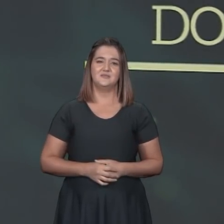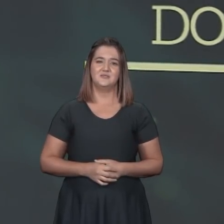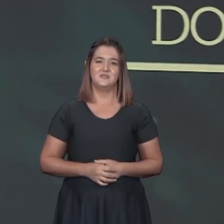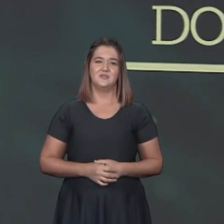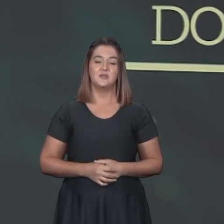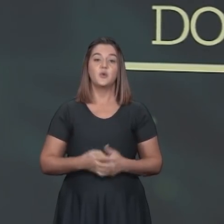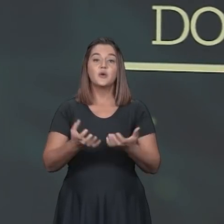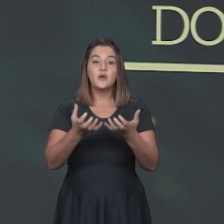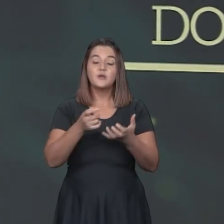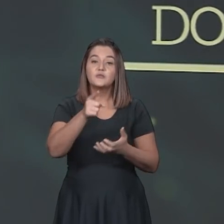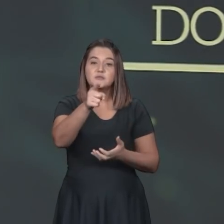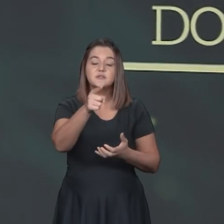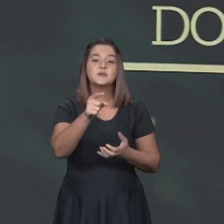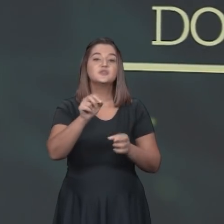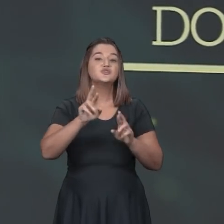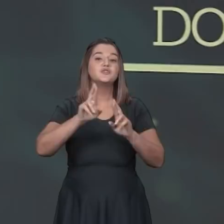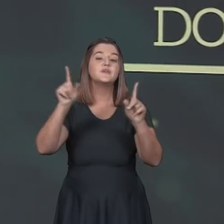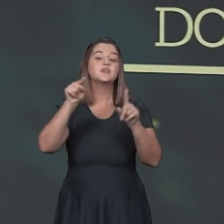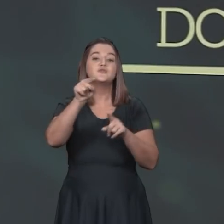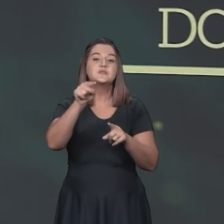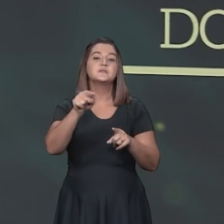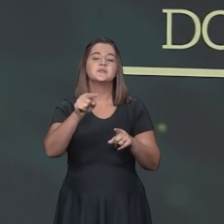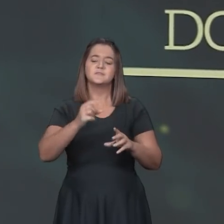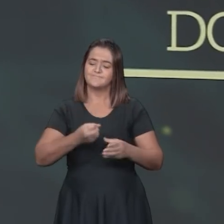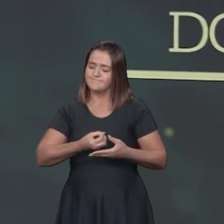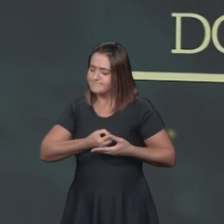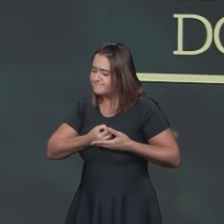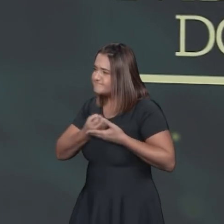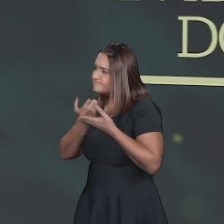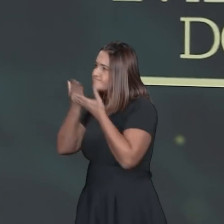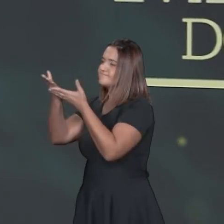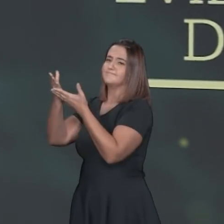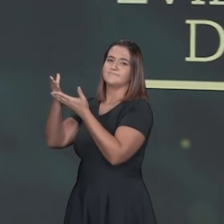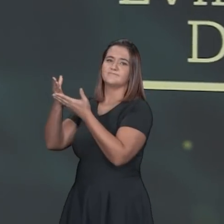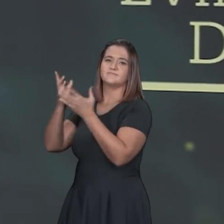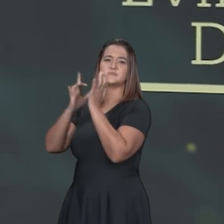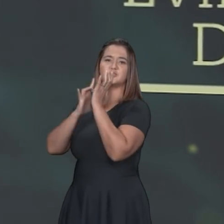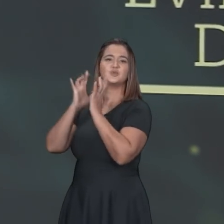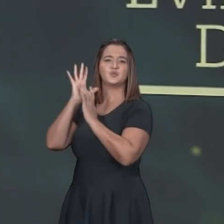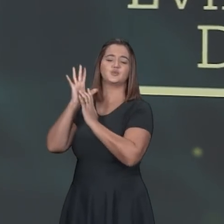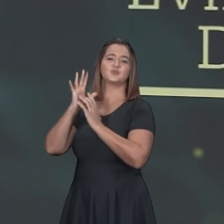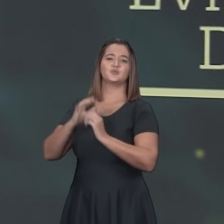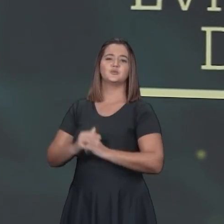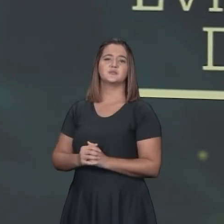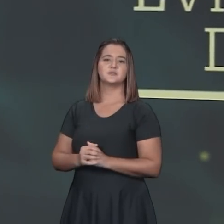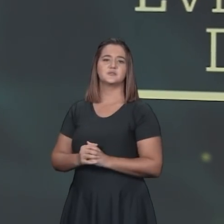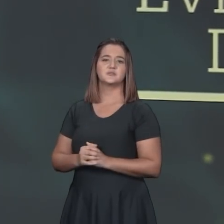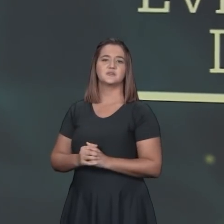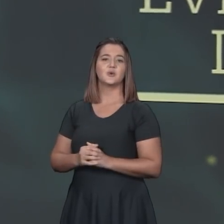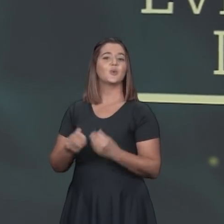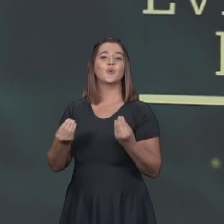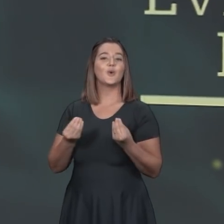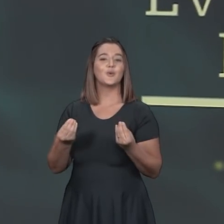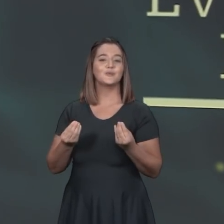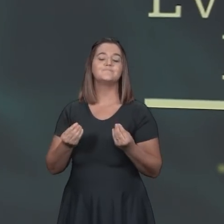diferente. Agora é para você se entregar a Cristo através do